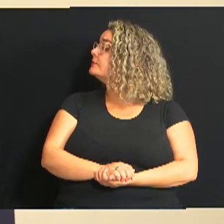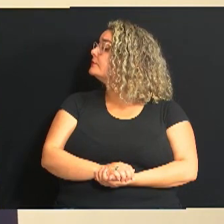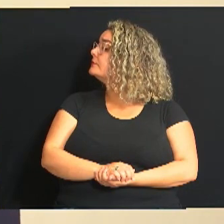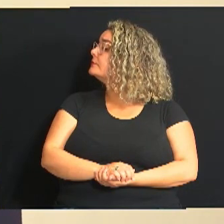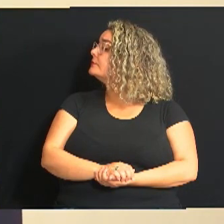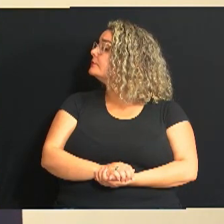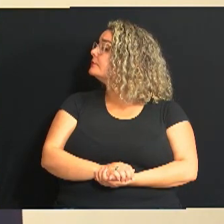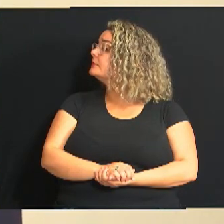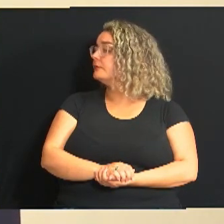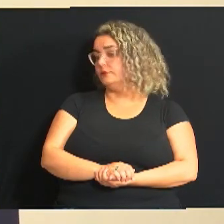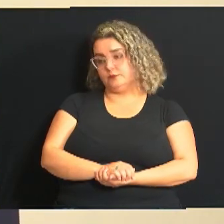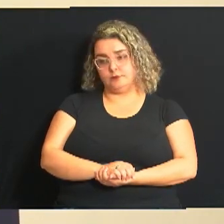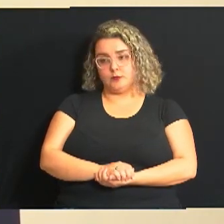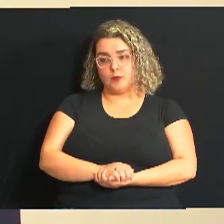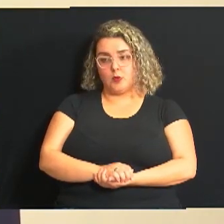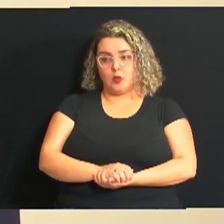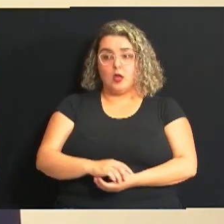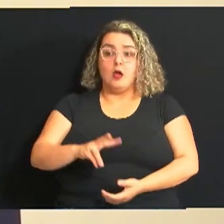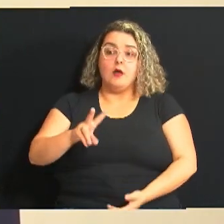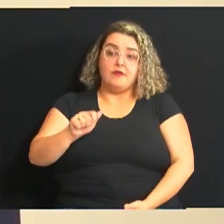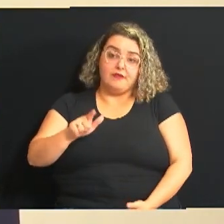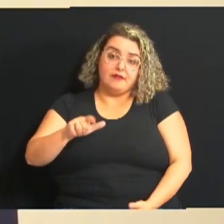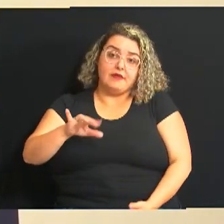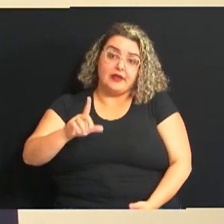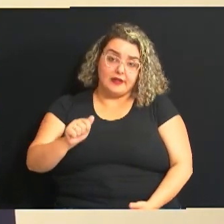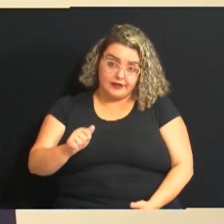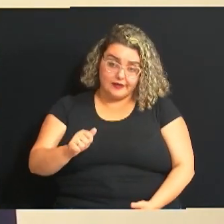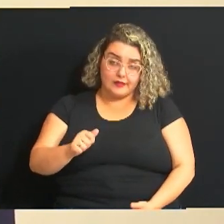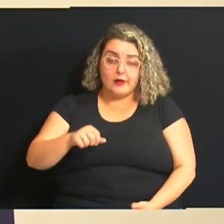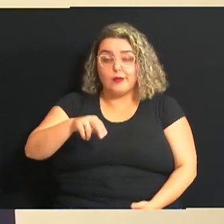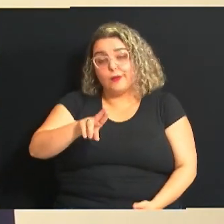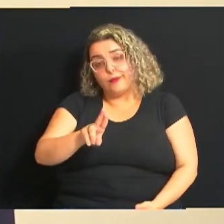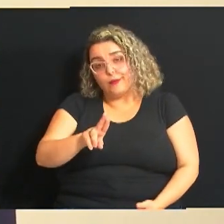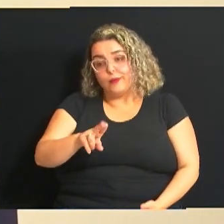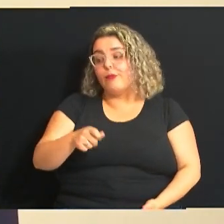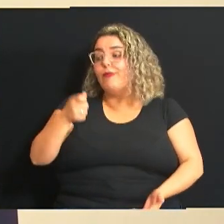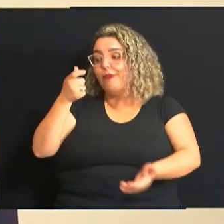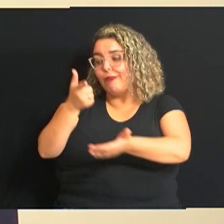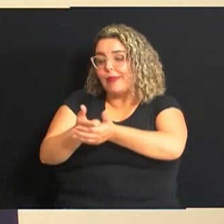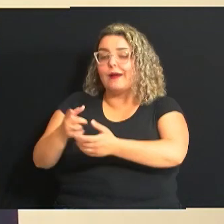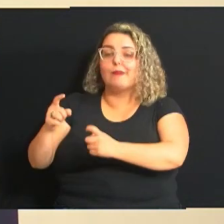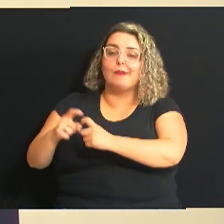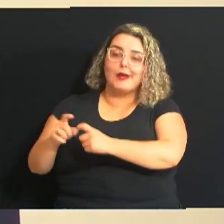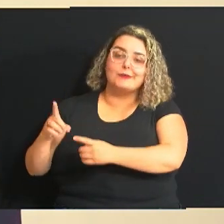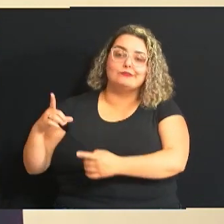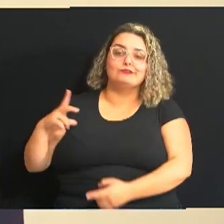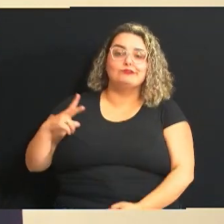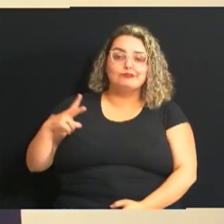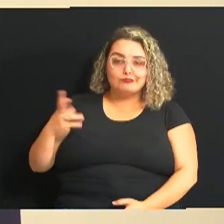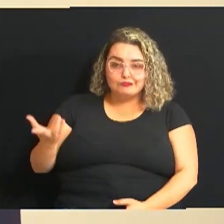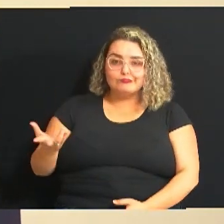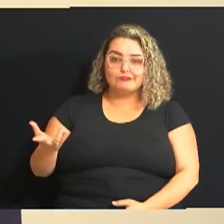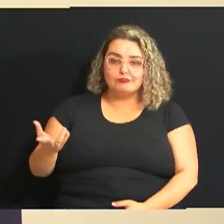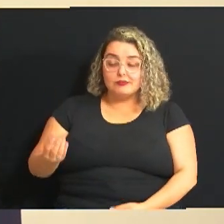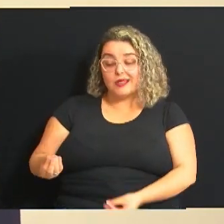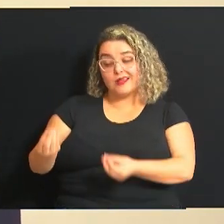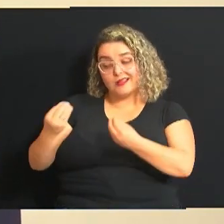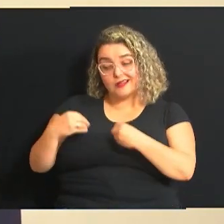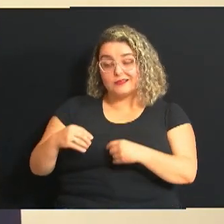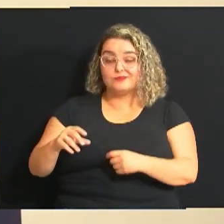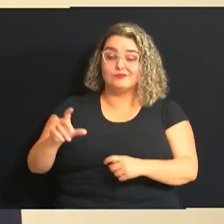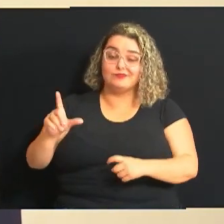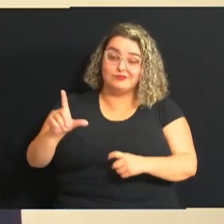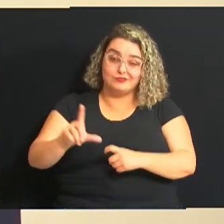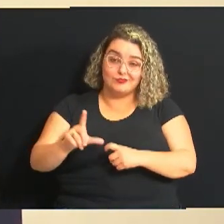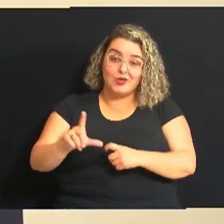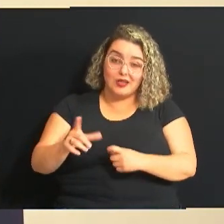Ou ela valida ou ela paga um particular para a pessoa poder dar essa validação para ela. E o que a gente pede no projeto?